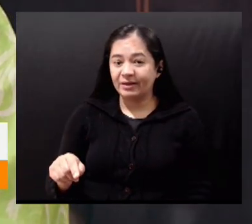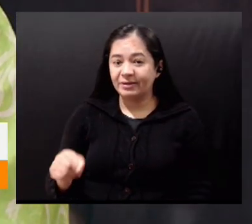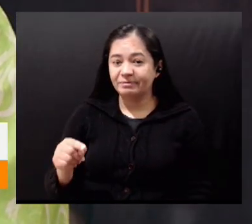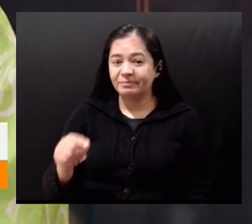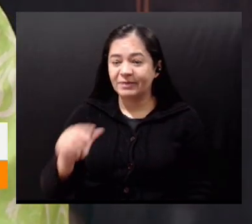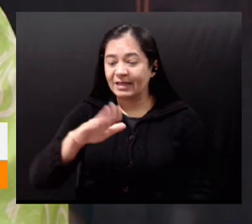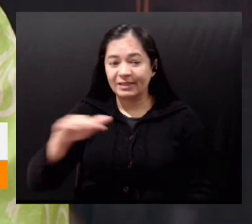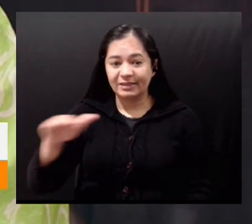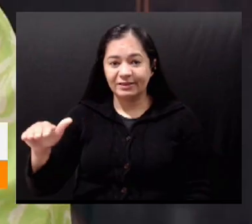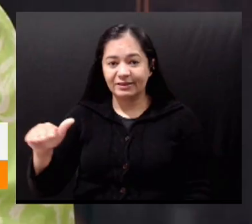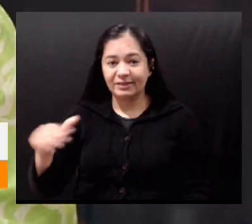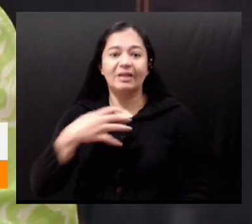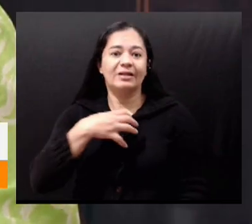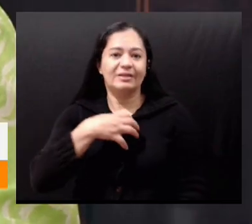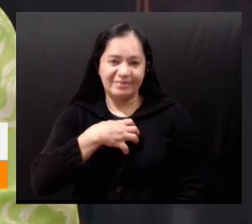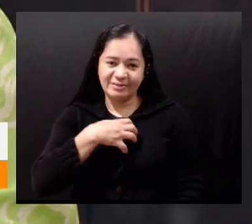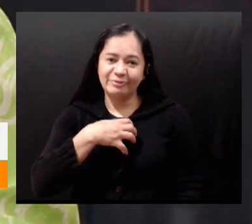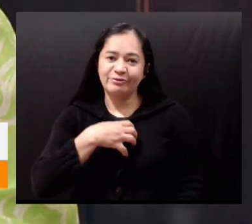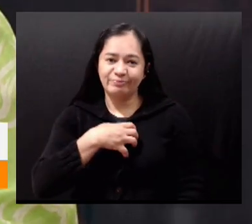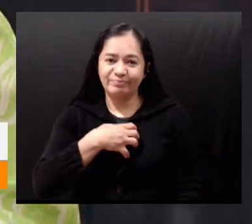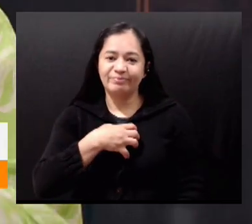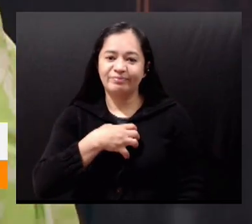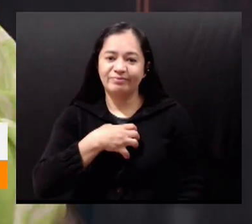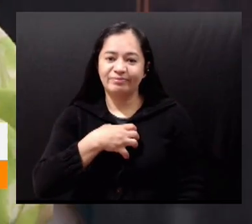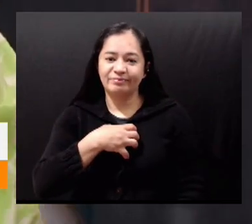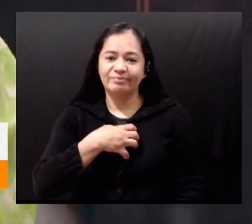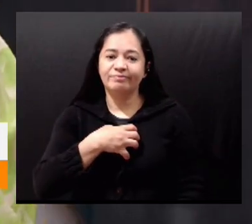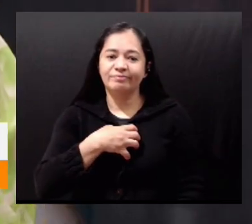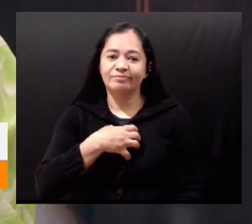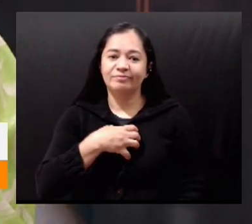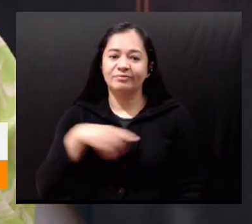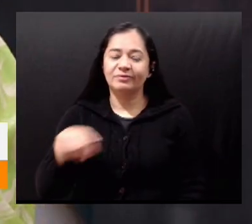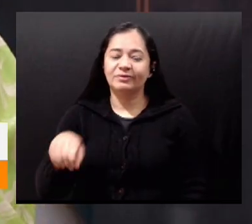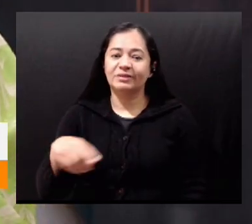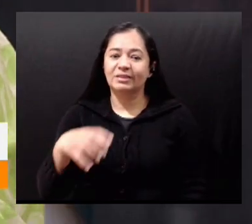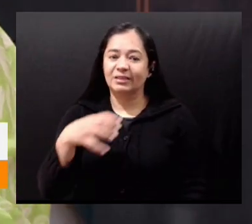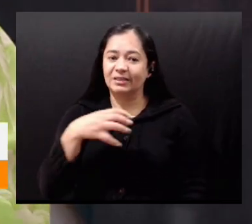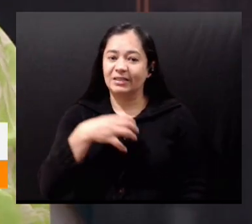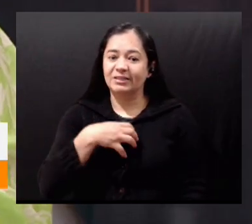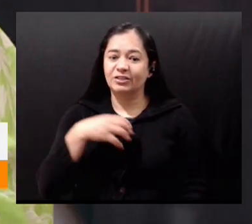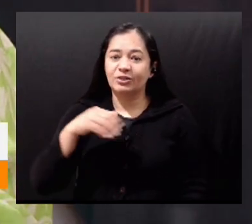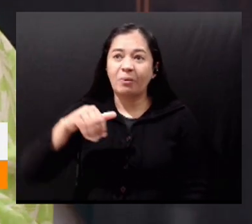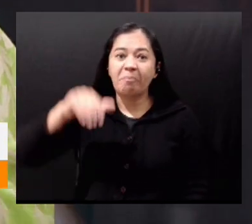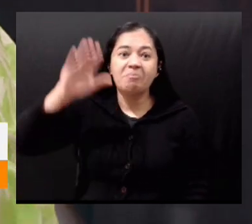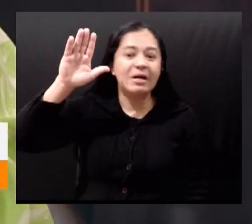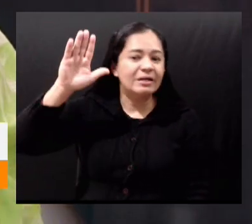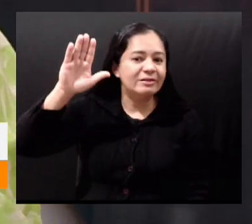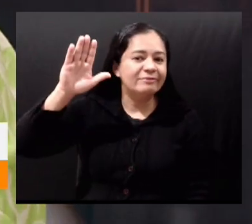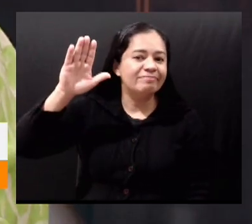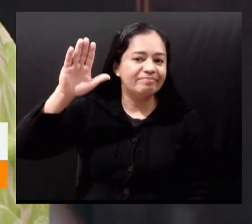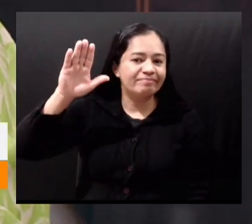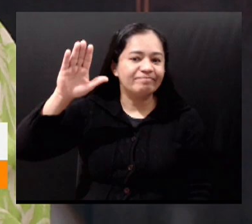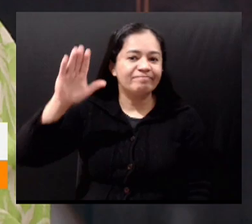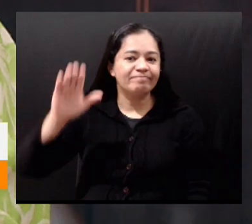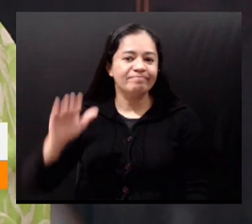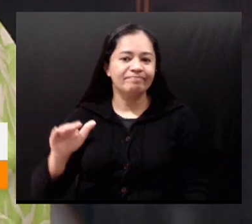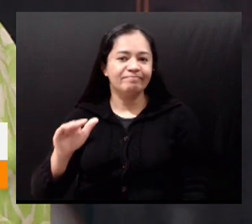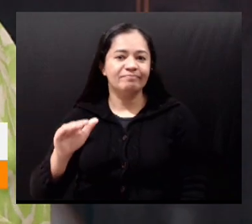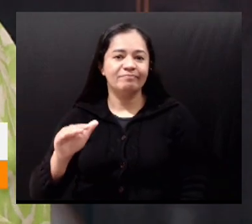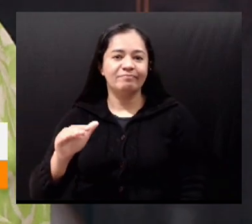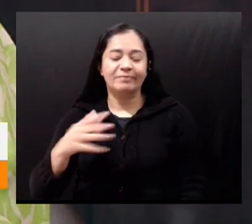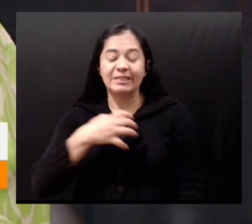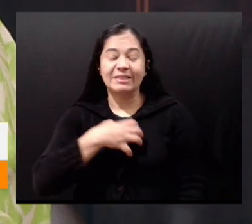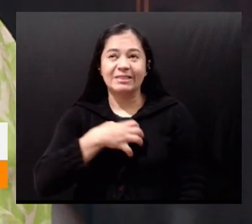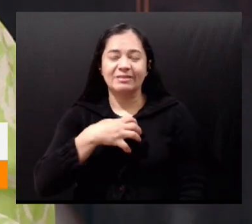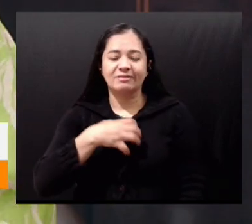sentindo alguma coisa. Ela está sentindo além, né, Yara? Uhum. Está sentindo além do que você